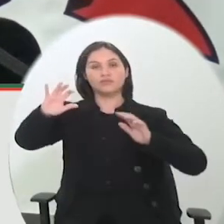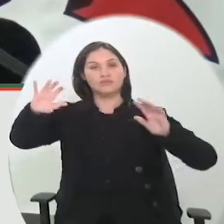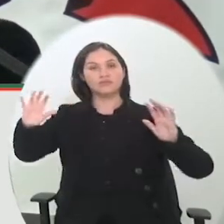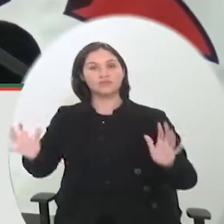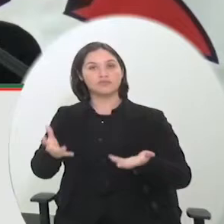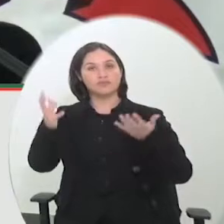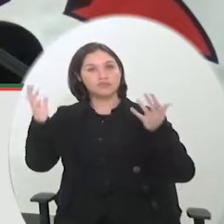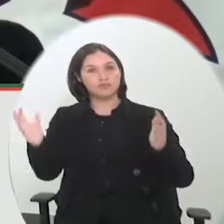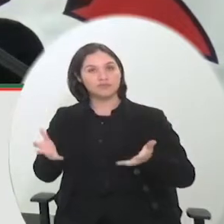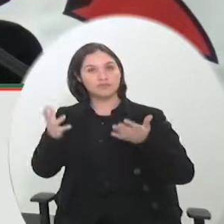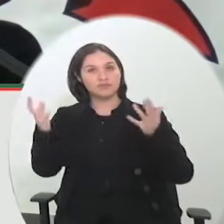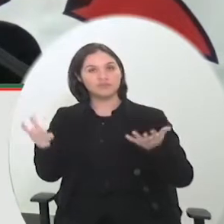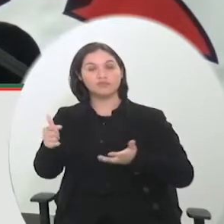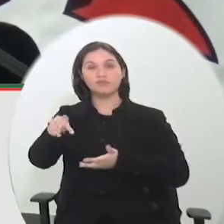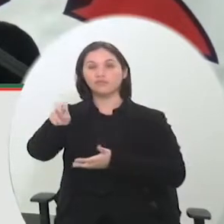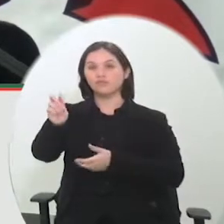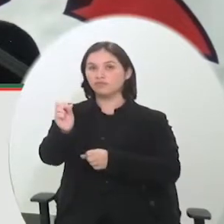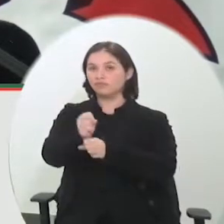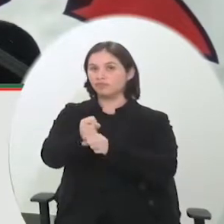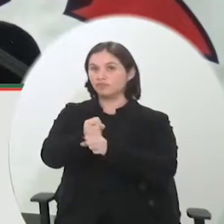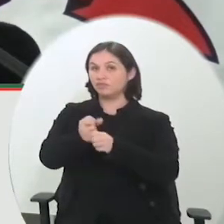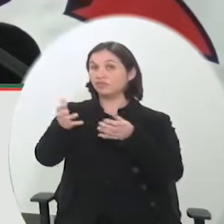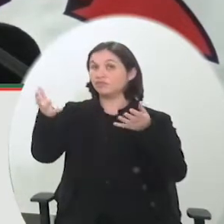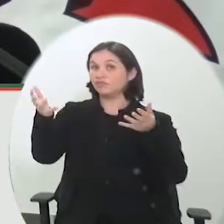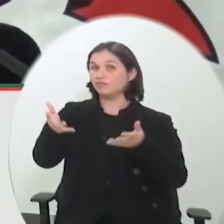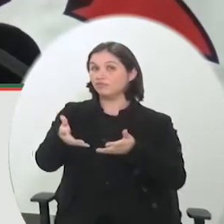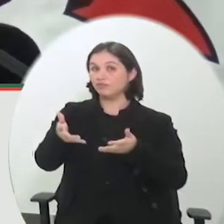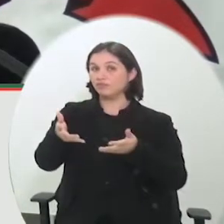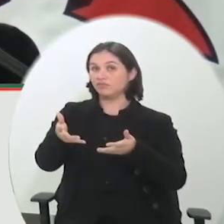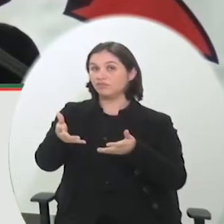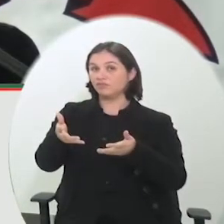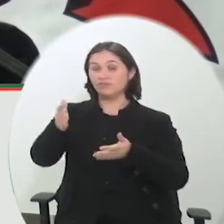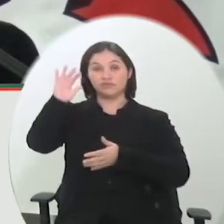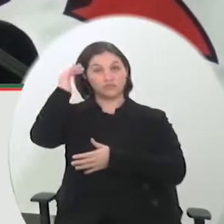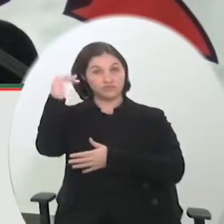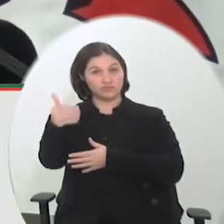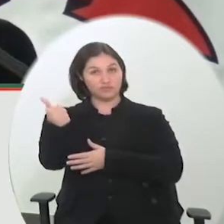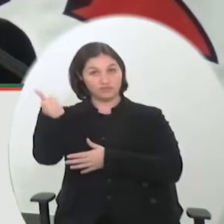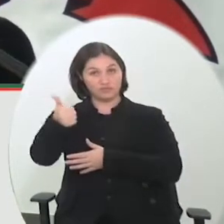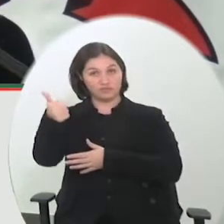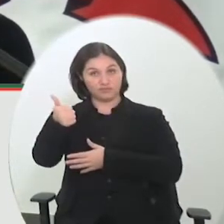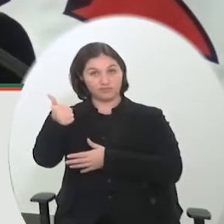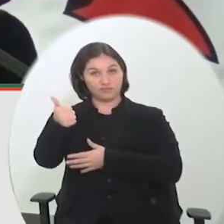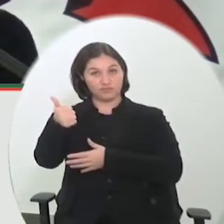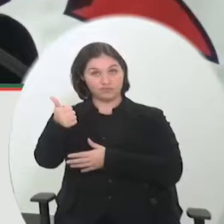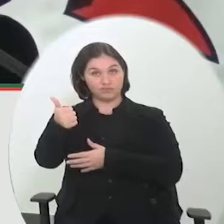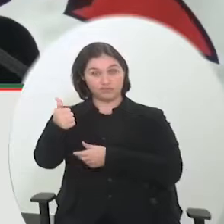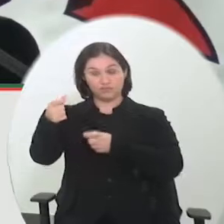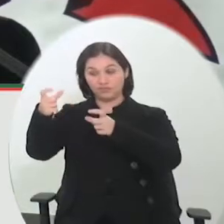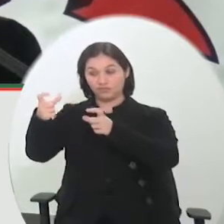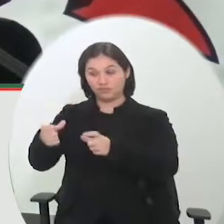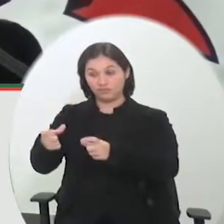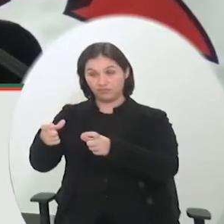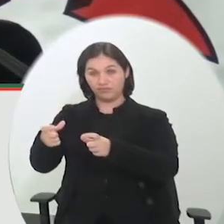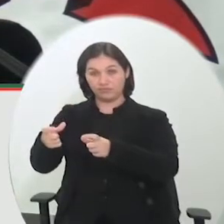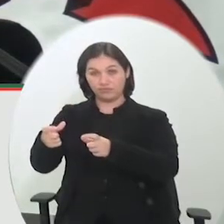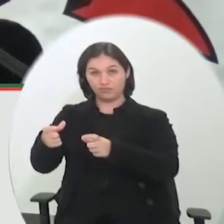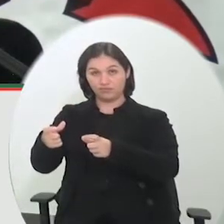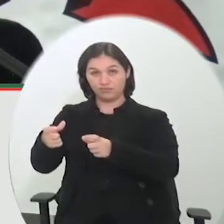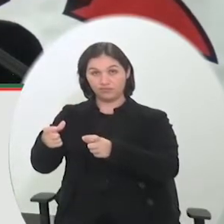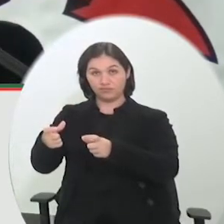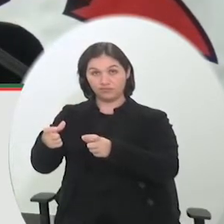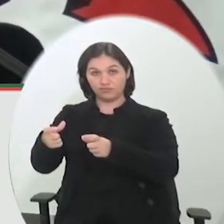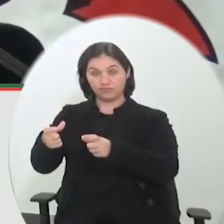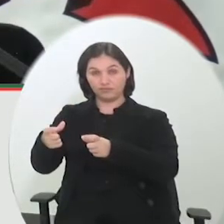75 anos, tem a honra de homenagear a primeira Delegacia de Polícia Civil de Criciúma por meio da entrega de uma